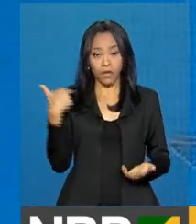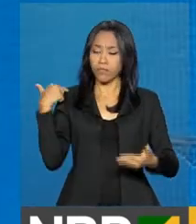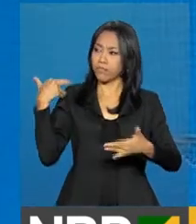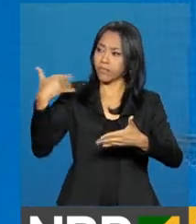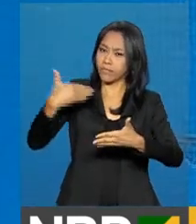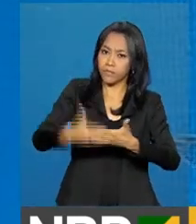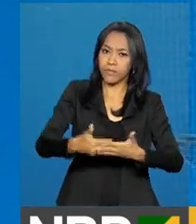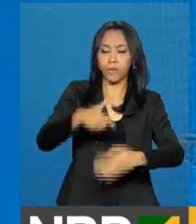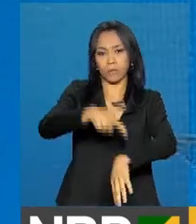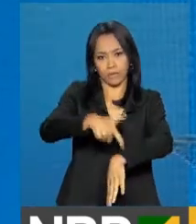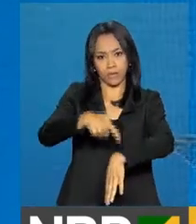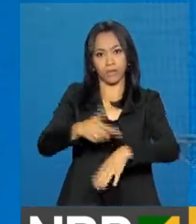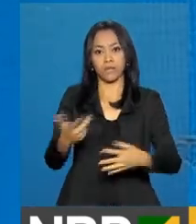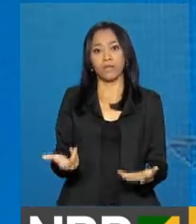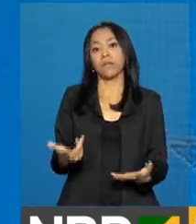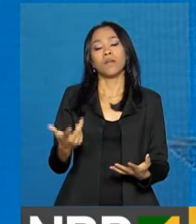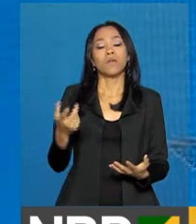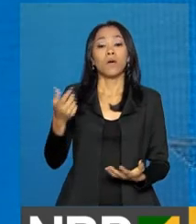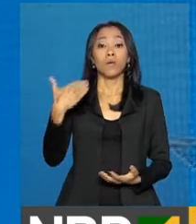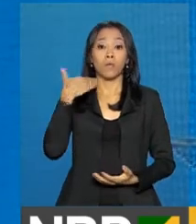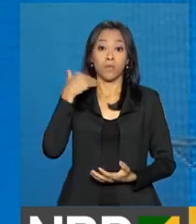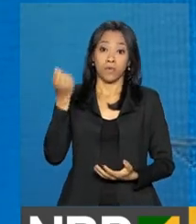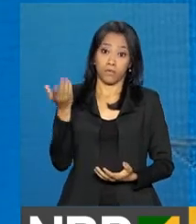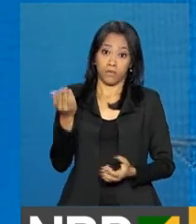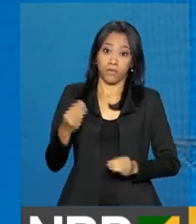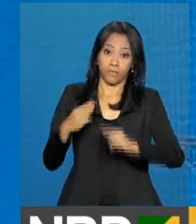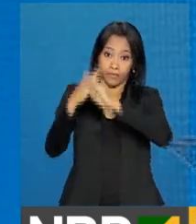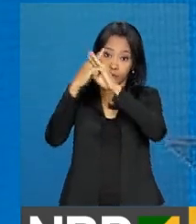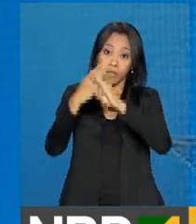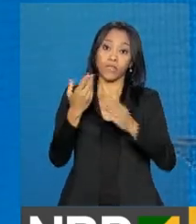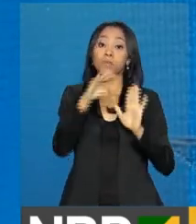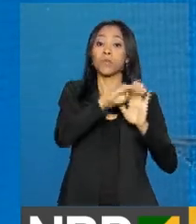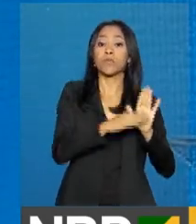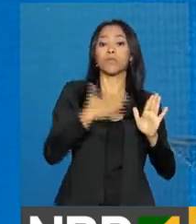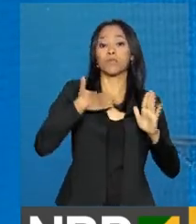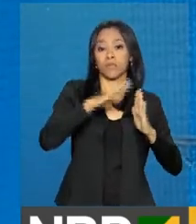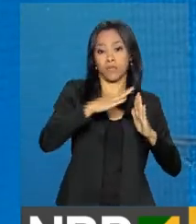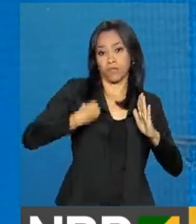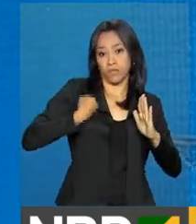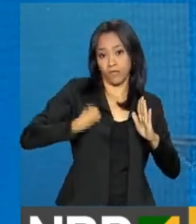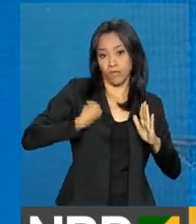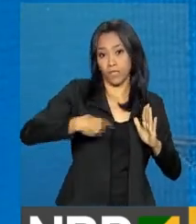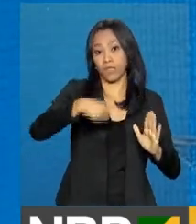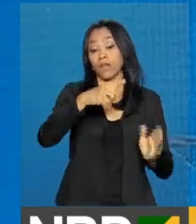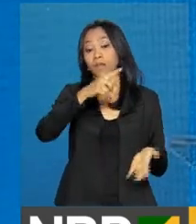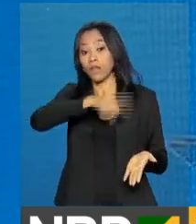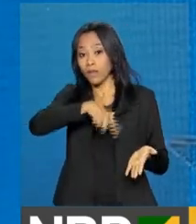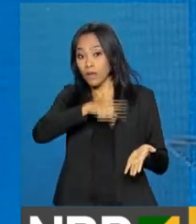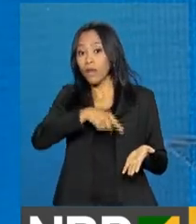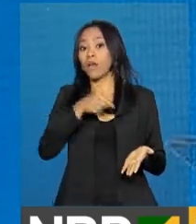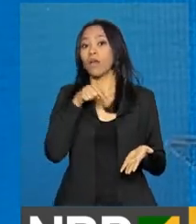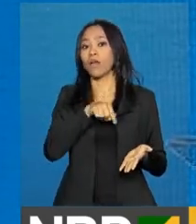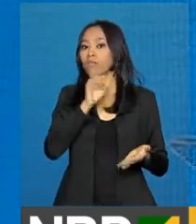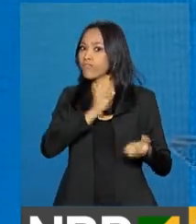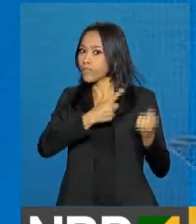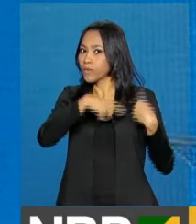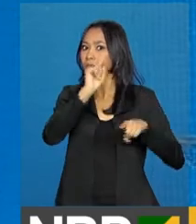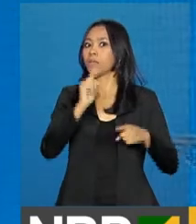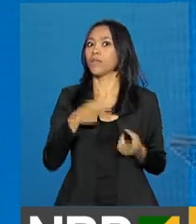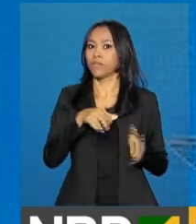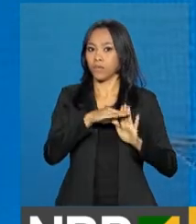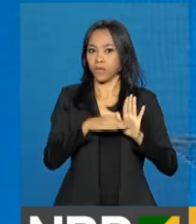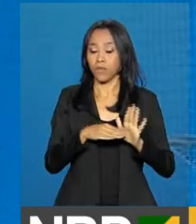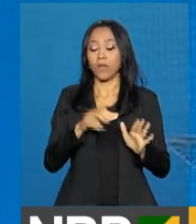tempo, a Caixa Econômica, no tocante ao Minha Casa, Minha Vida, que é um programa, convenhamos, exitoso